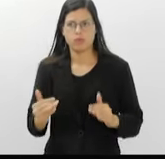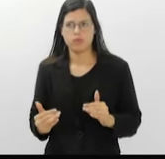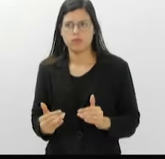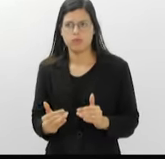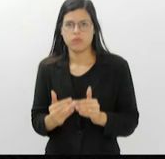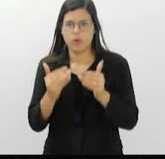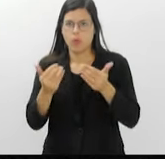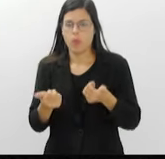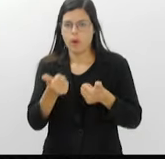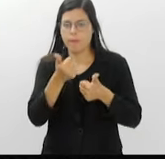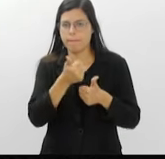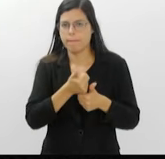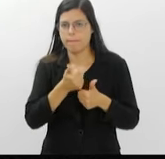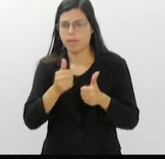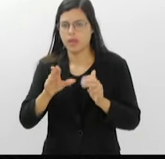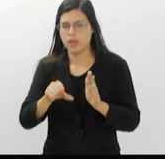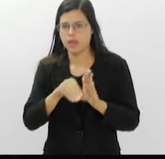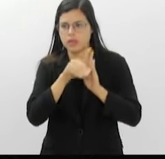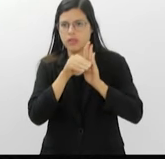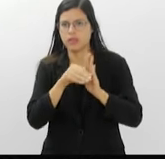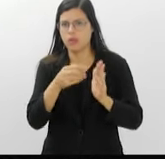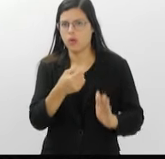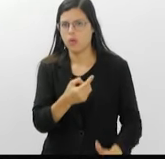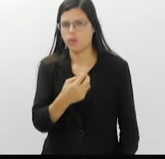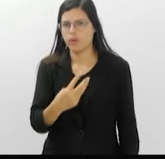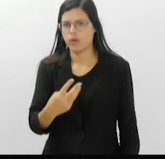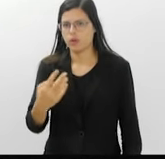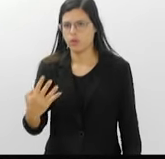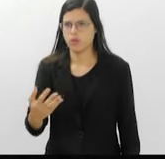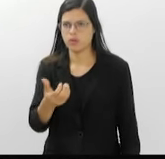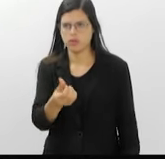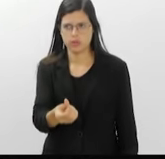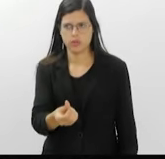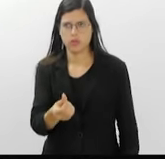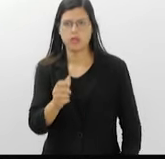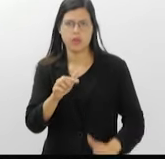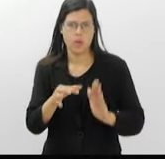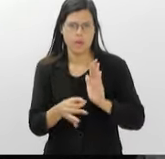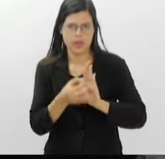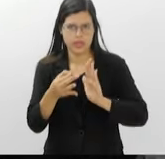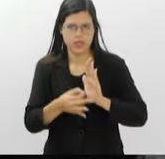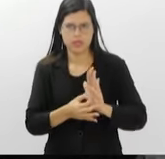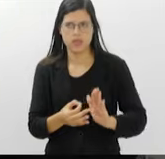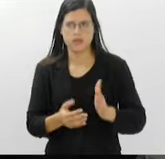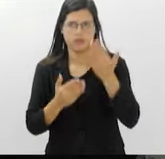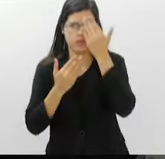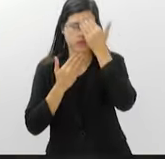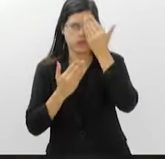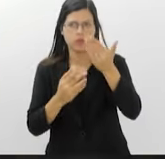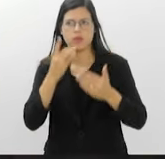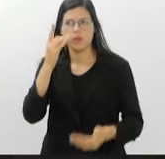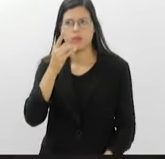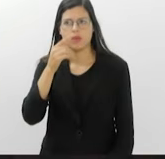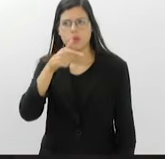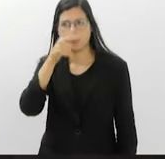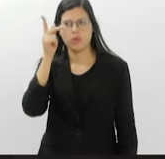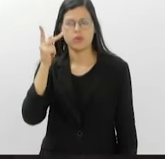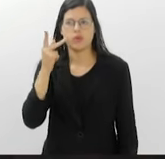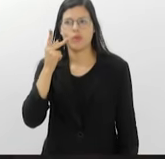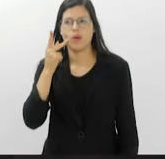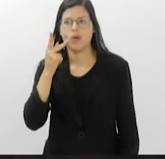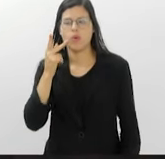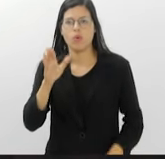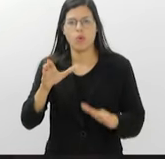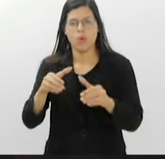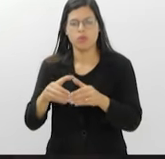com subemenda às emendas 1, 3, 4 e 6. É o parecer. Muito obrigado, deputado Luiz Paulo. Pela Comissão de